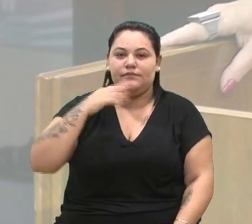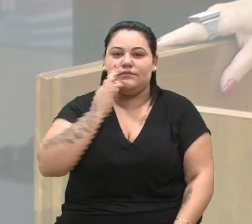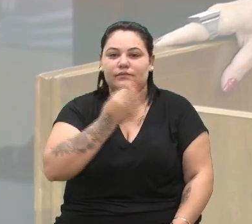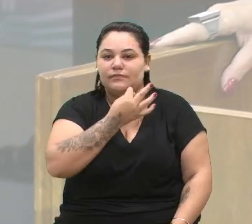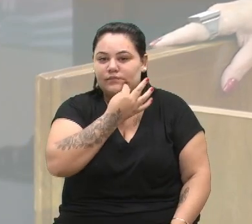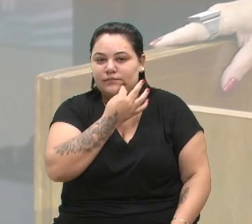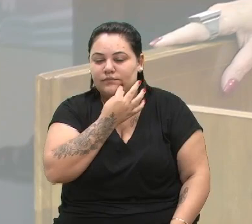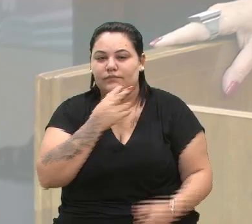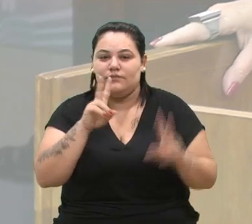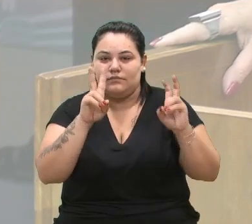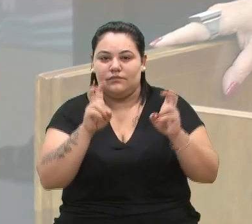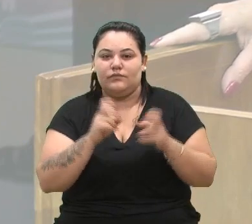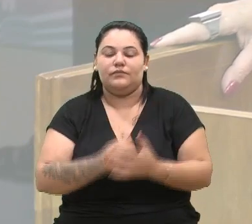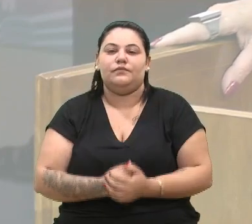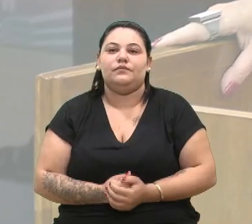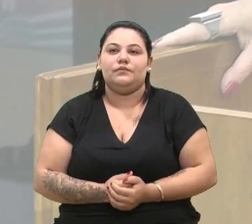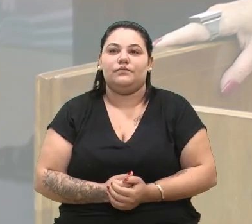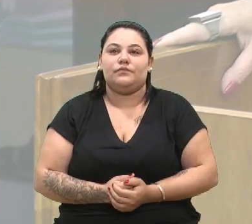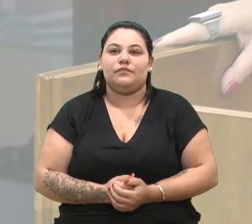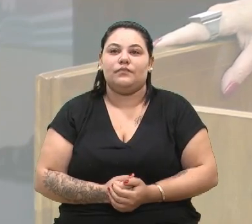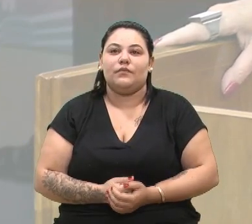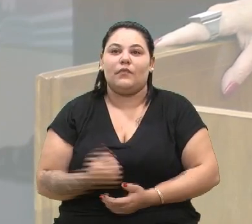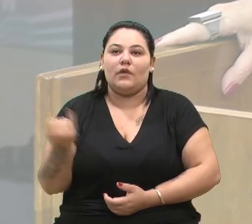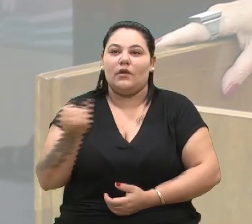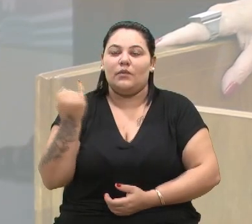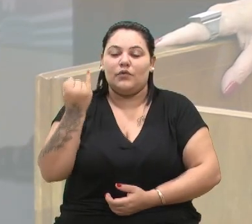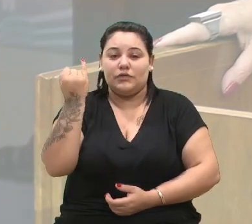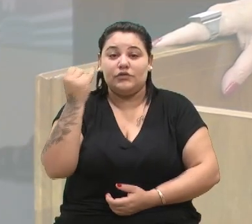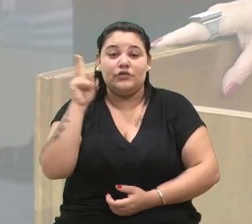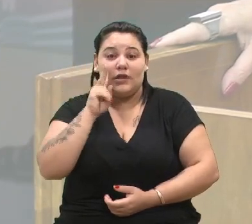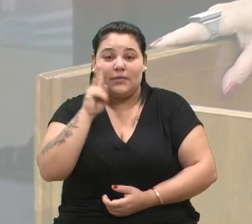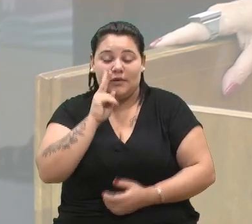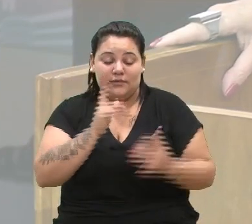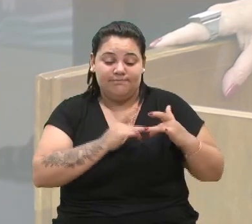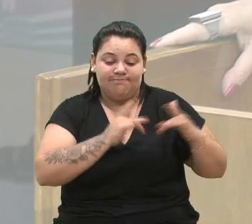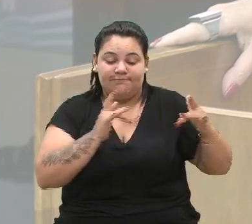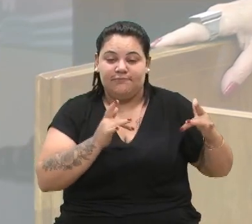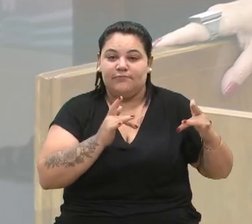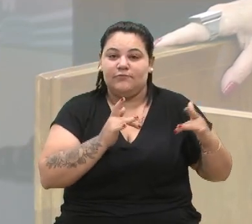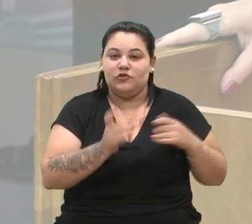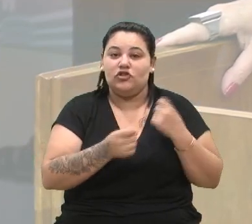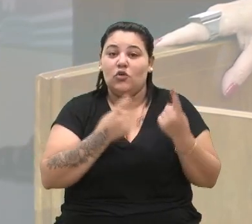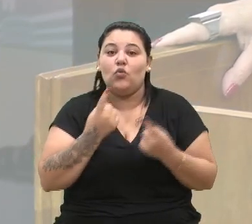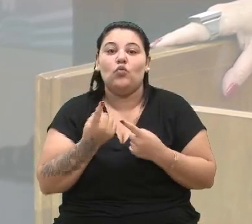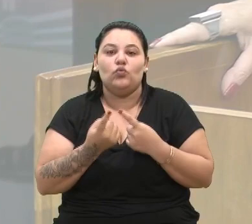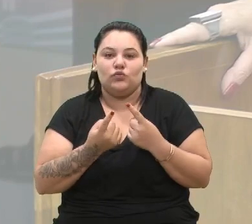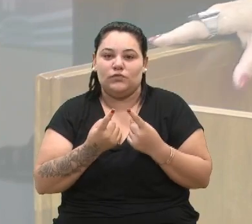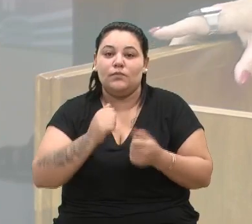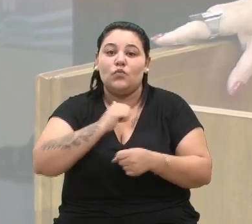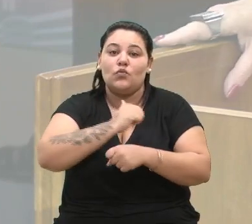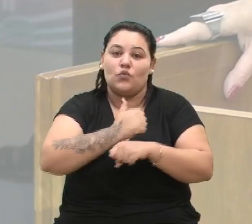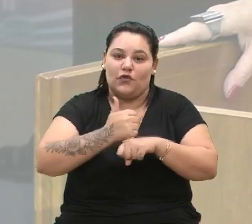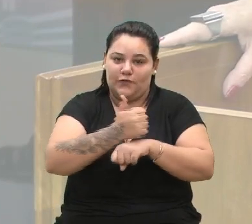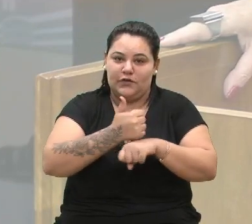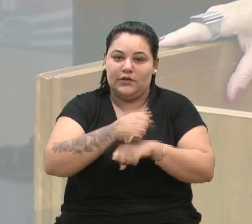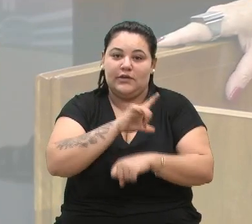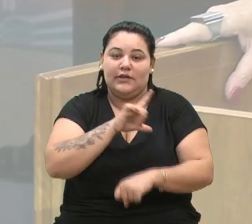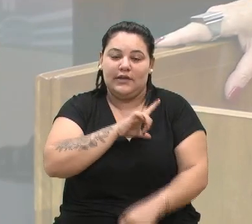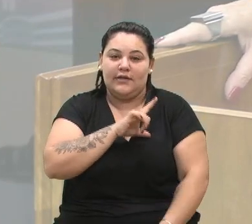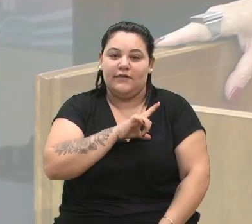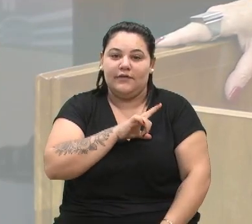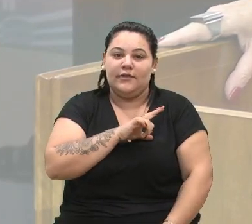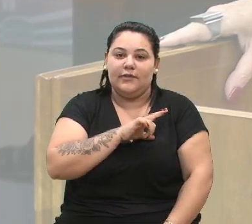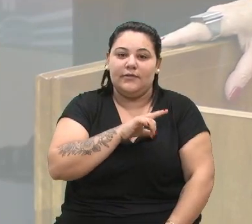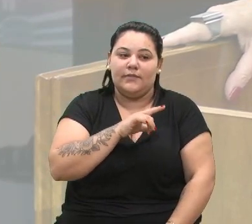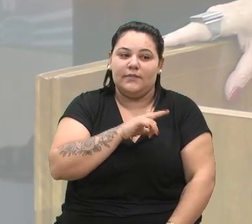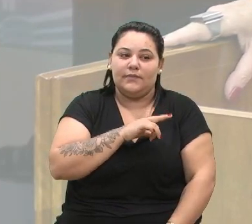assunto. Importante lembrar da solidariedade de alguns jogadores, que teve o Neymar, né?